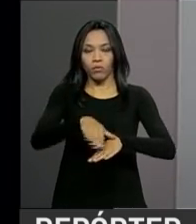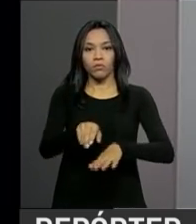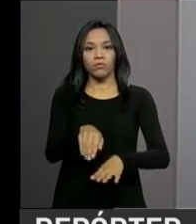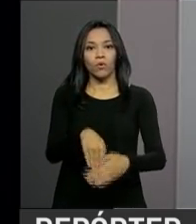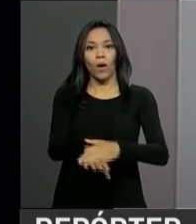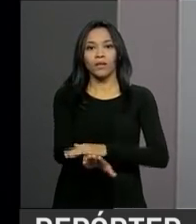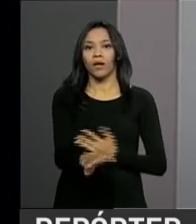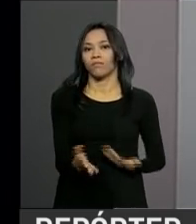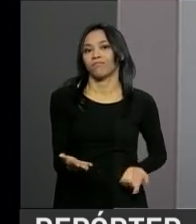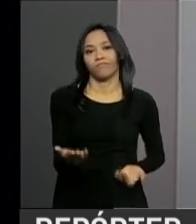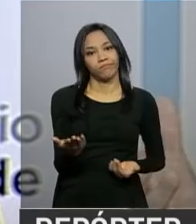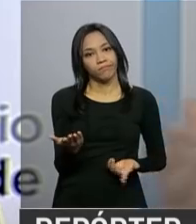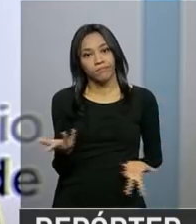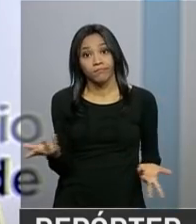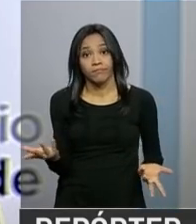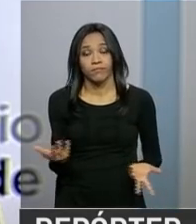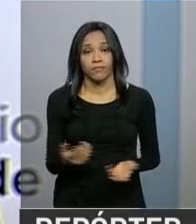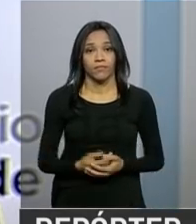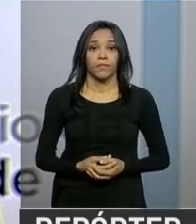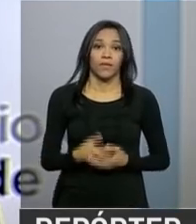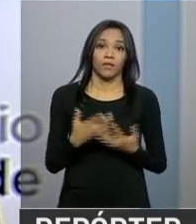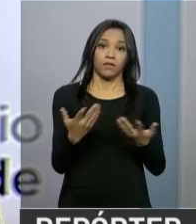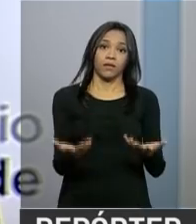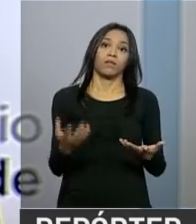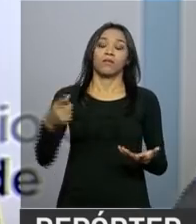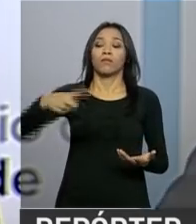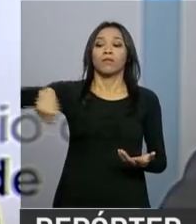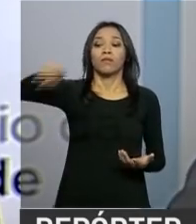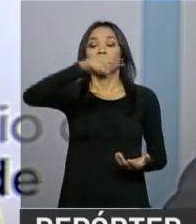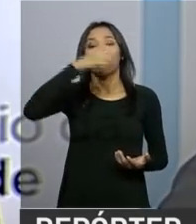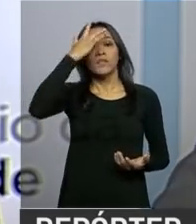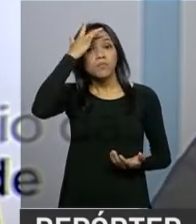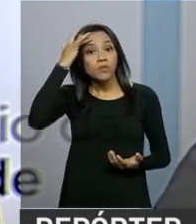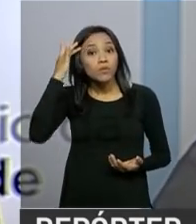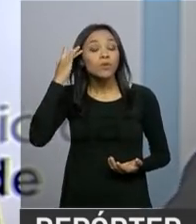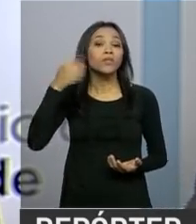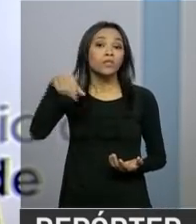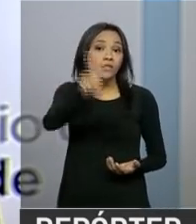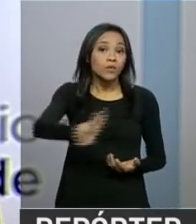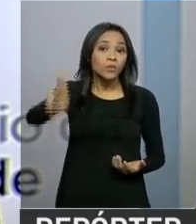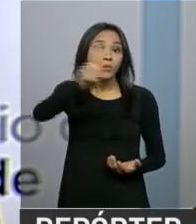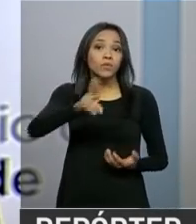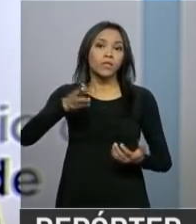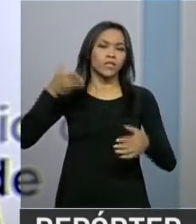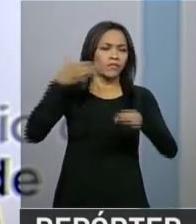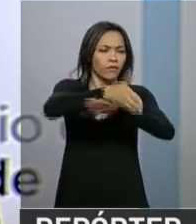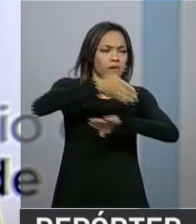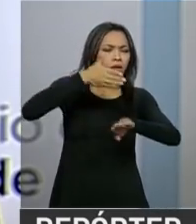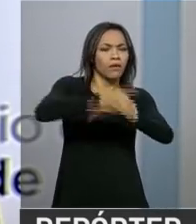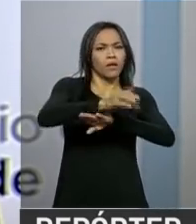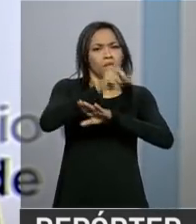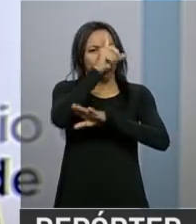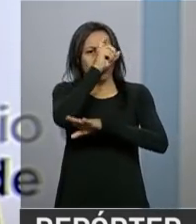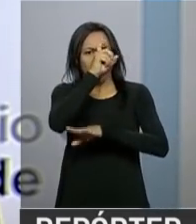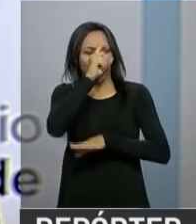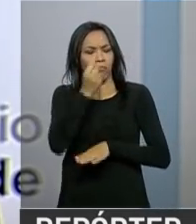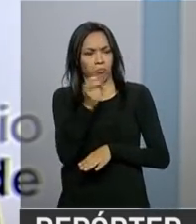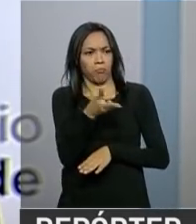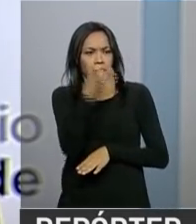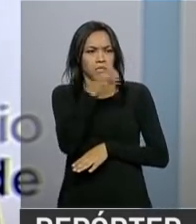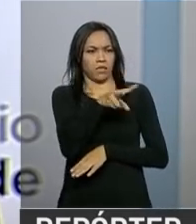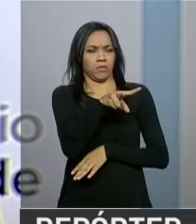instalados então isso o contribuinte né nosso usuário do SUS percebe claramente né a